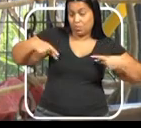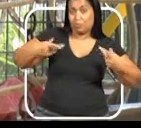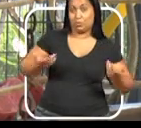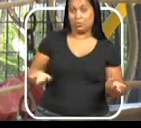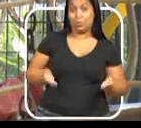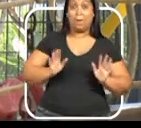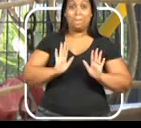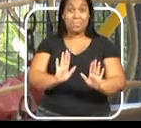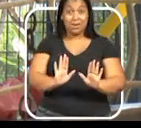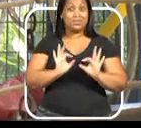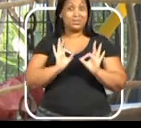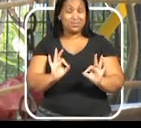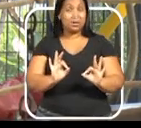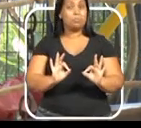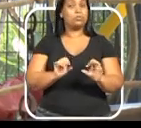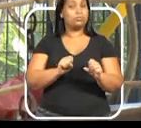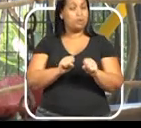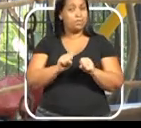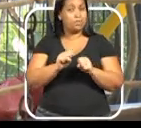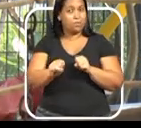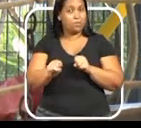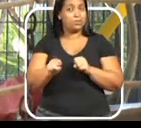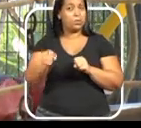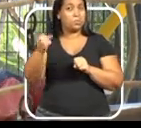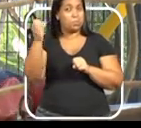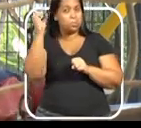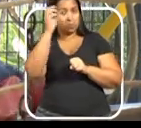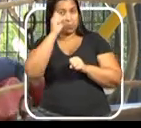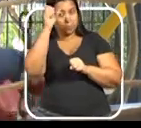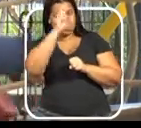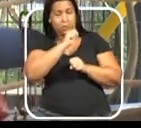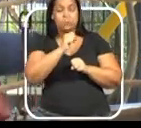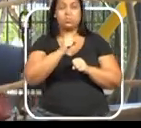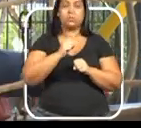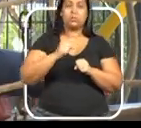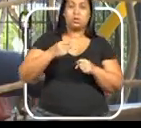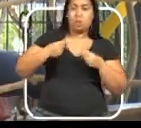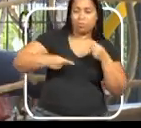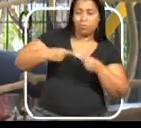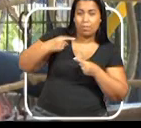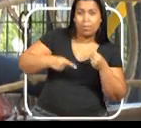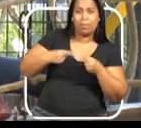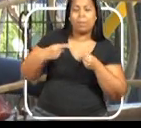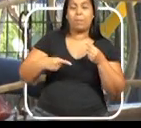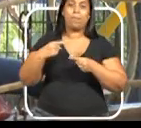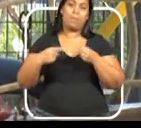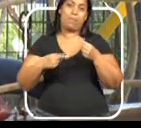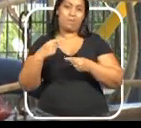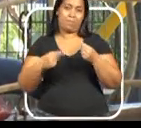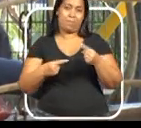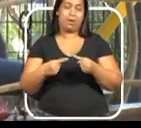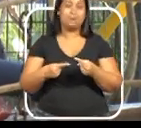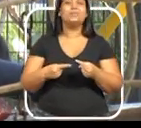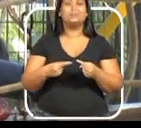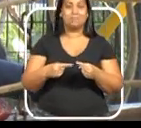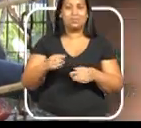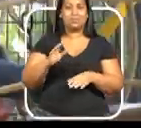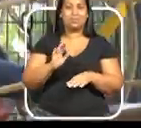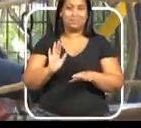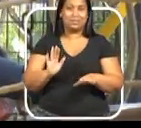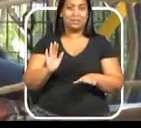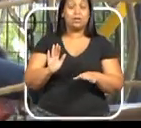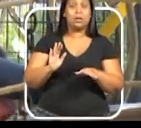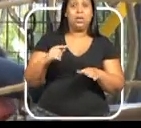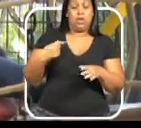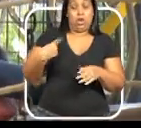Mas, certamente, a formação, essa discussão, esse processo de desnaturalizar isso,